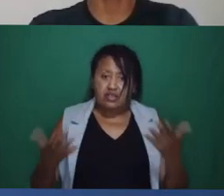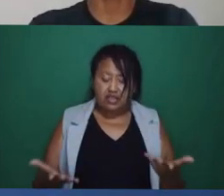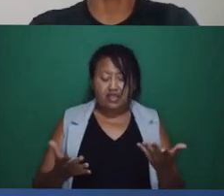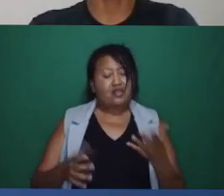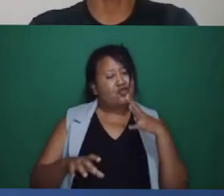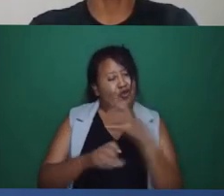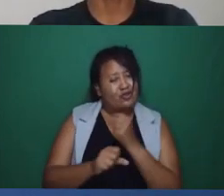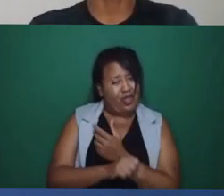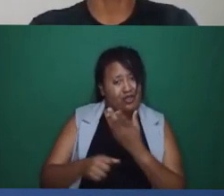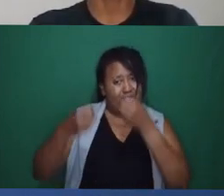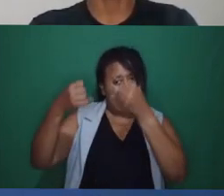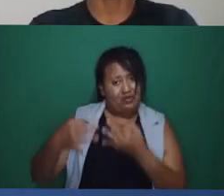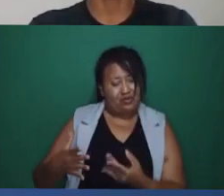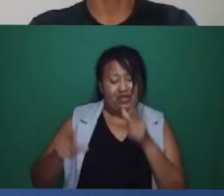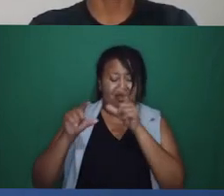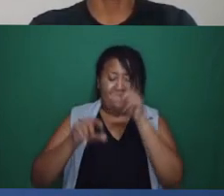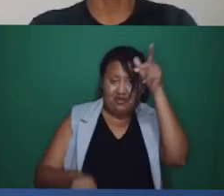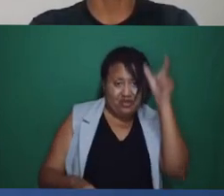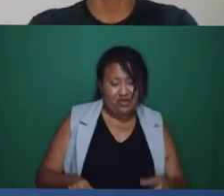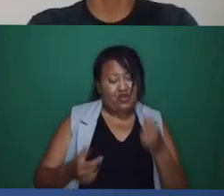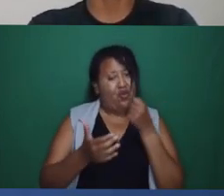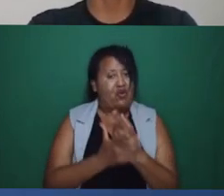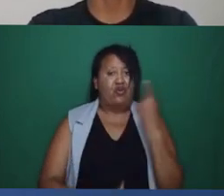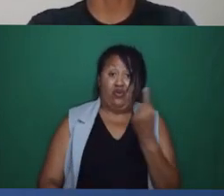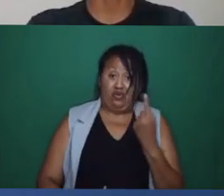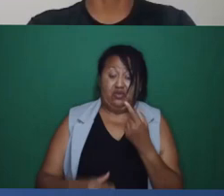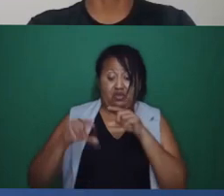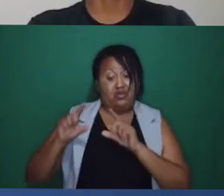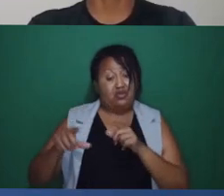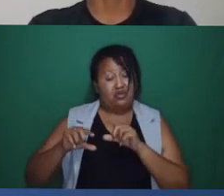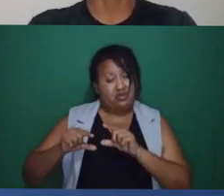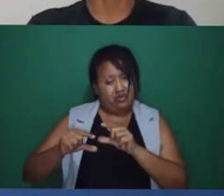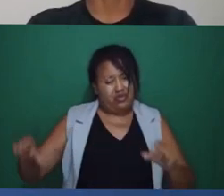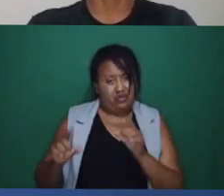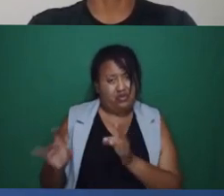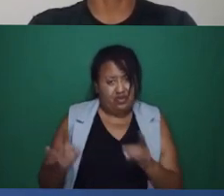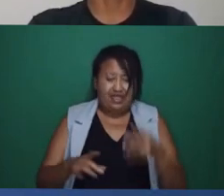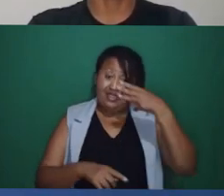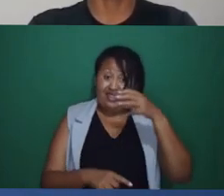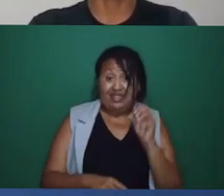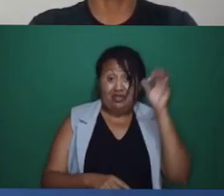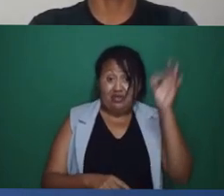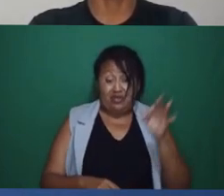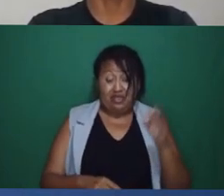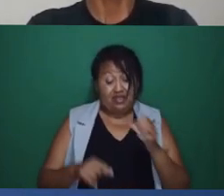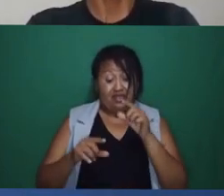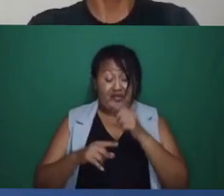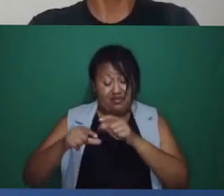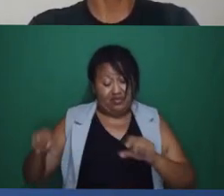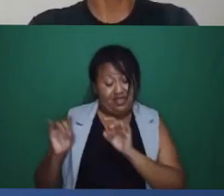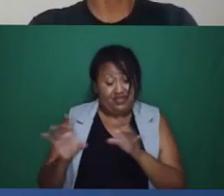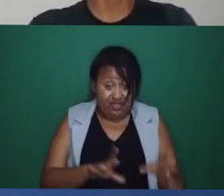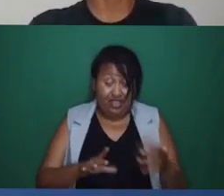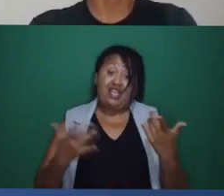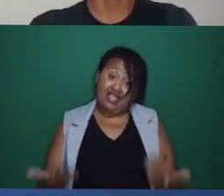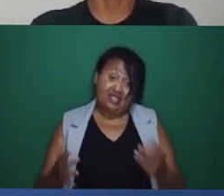diz o total de pessoas que compraram um único bilhete é de 30% do número total de bilhetes vendidos que